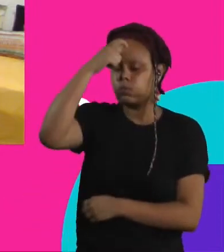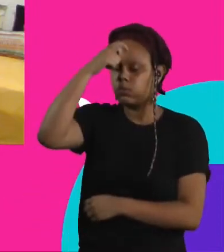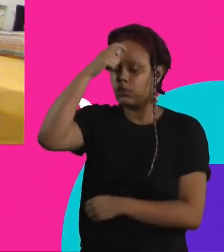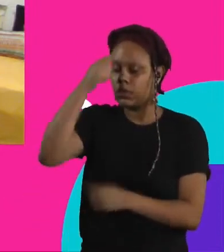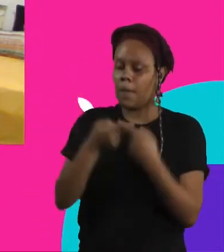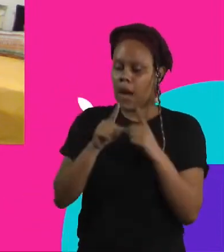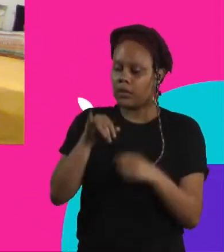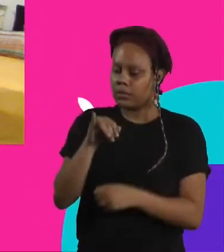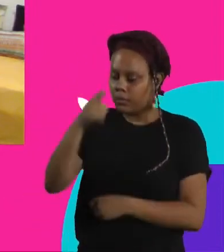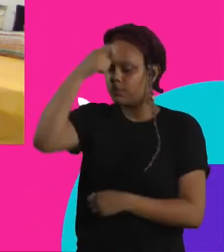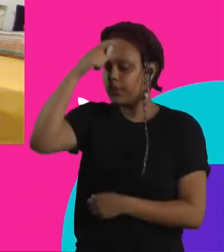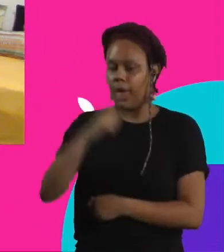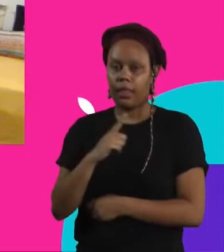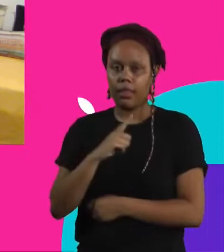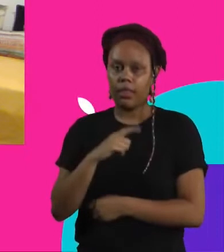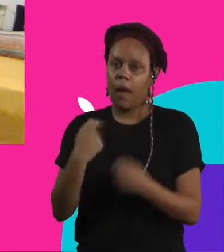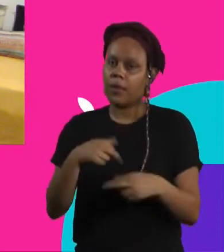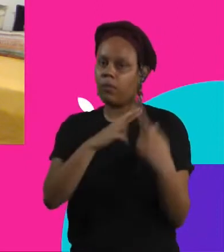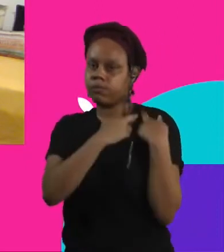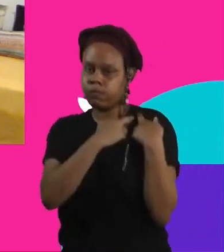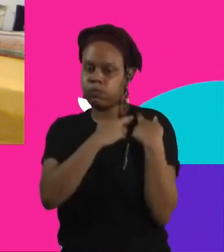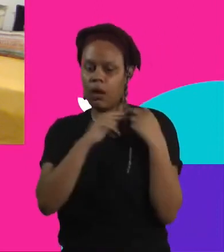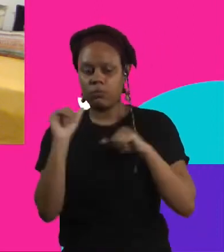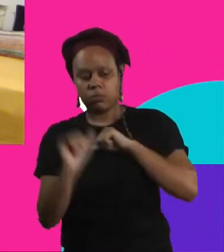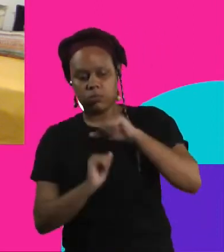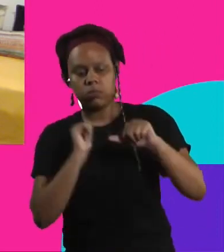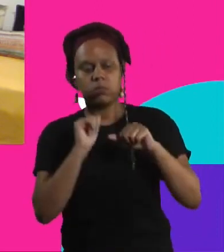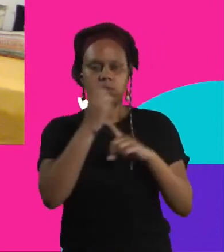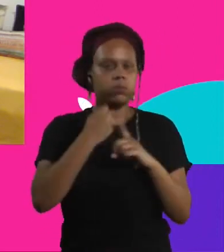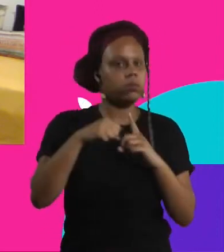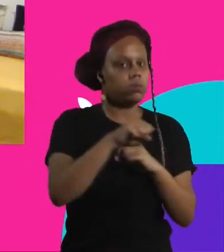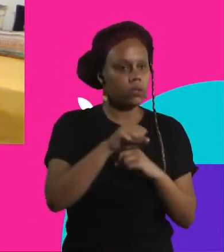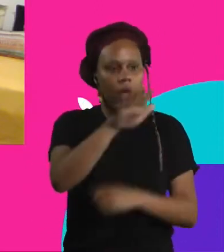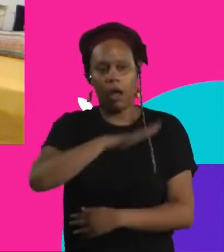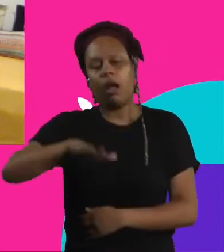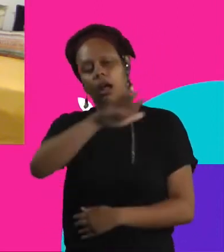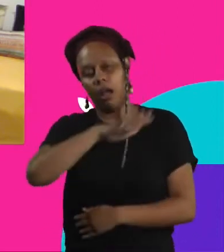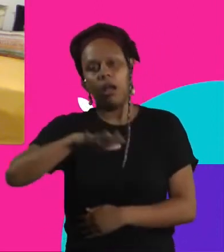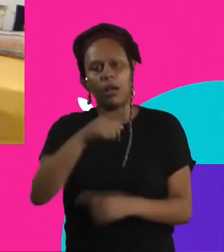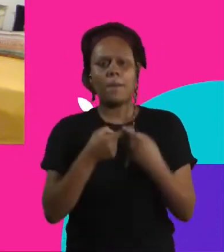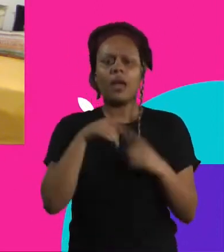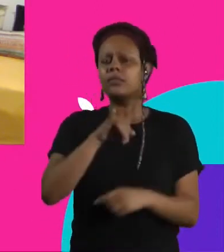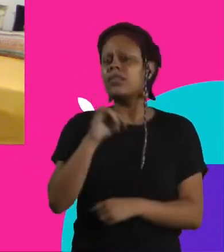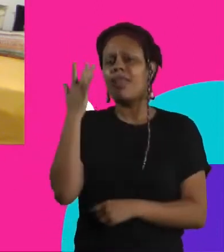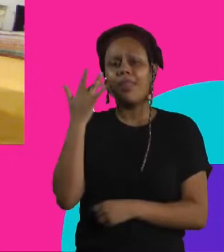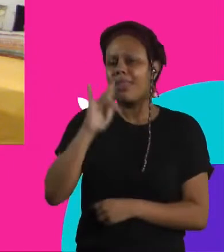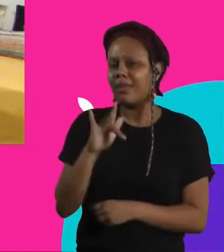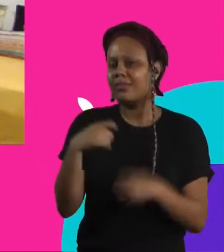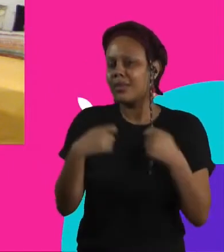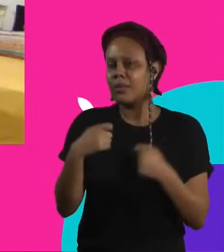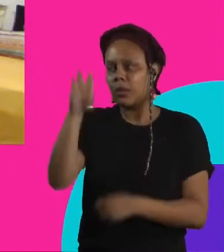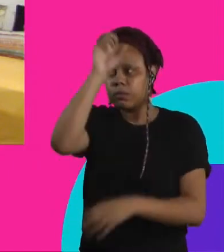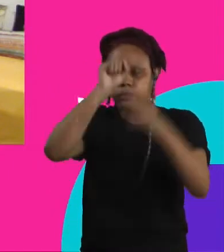uma responsabilidade de transformar esse cenário. Então, trazer a consciência, se não sei, preciso aprender sobre isso,